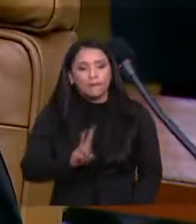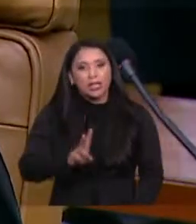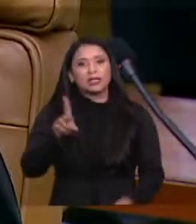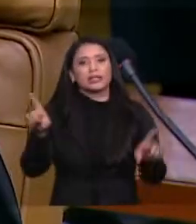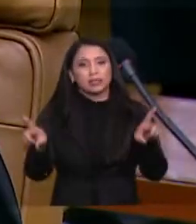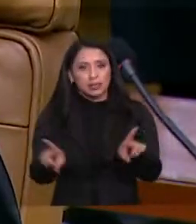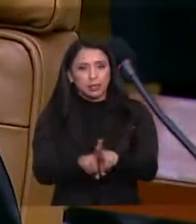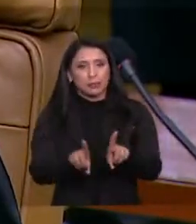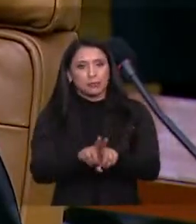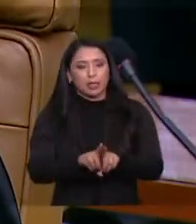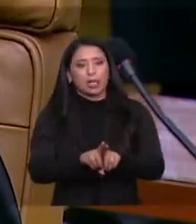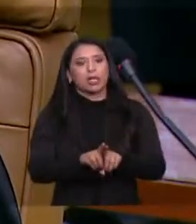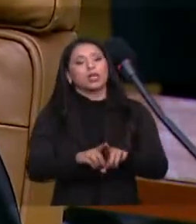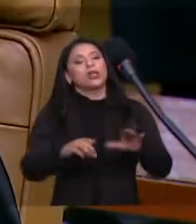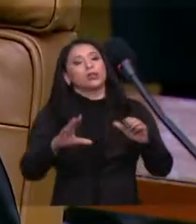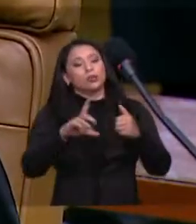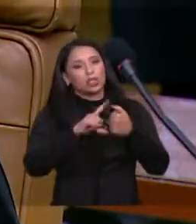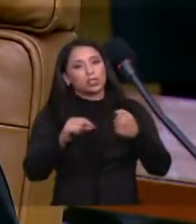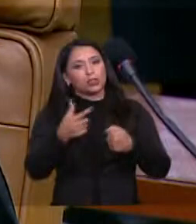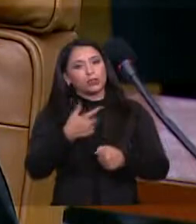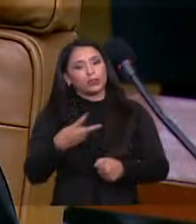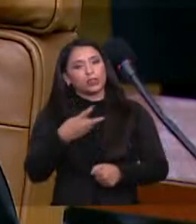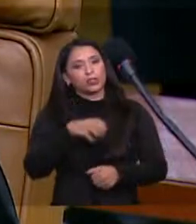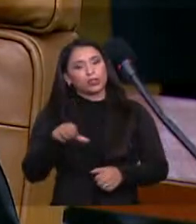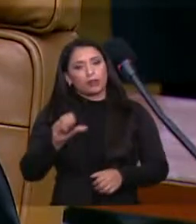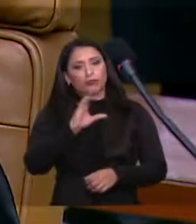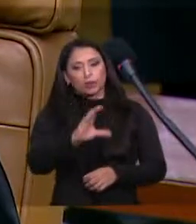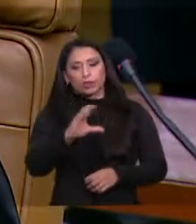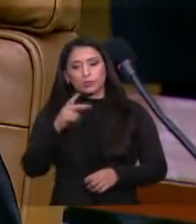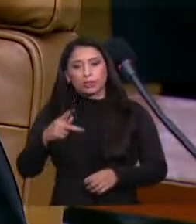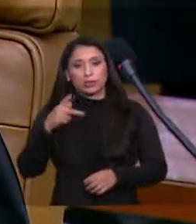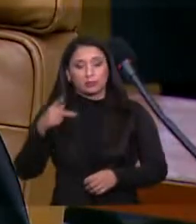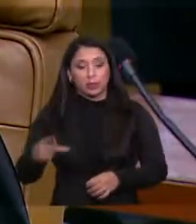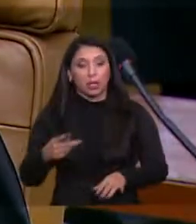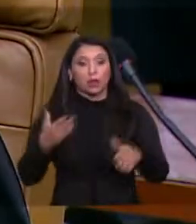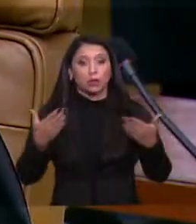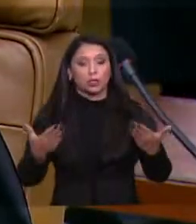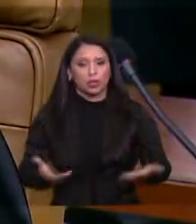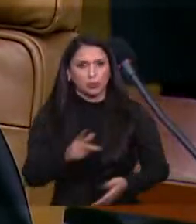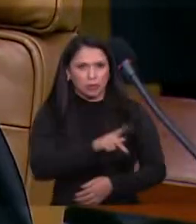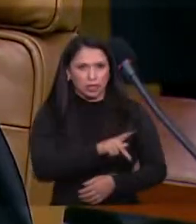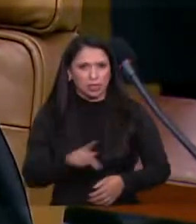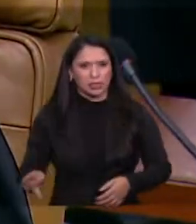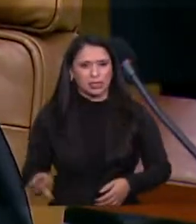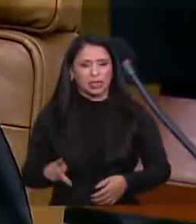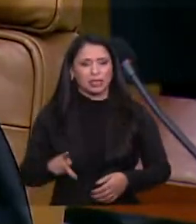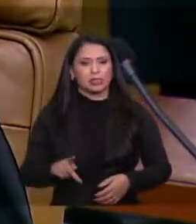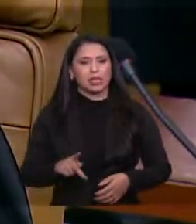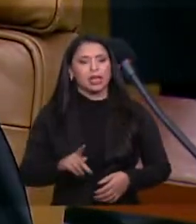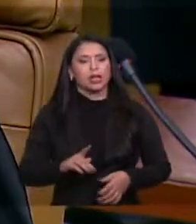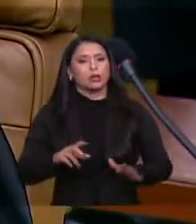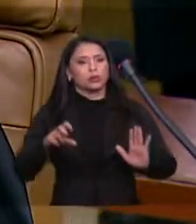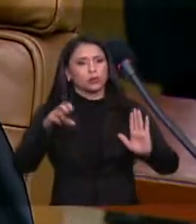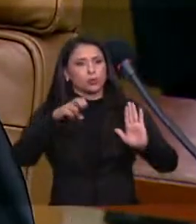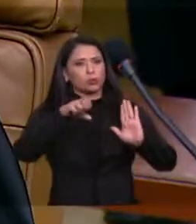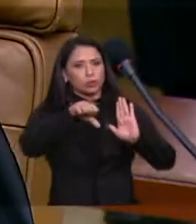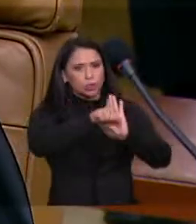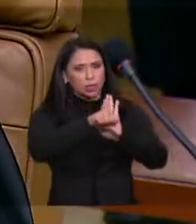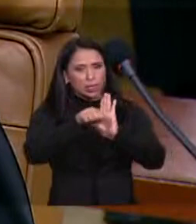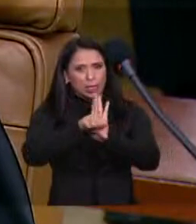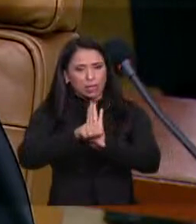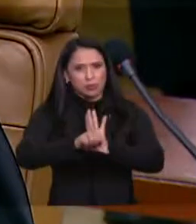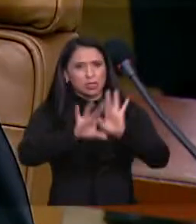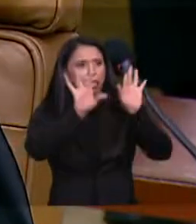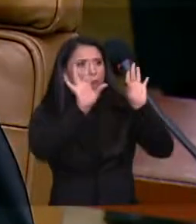na forma do artigo 29 do Código Penal de outra parte senhora Presidente quanto as demais imputações eu me nodento